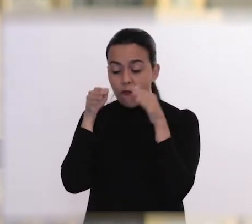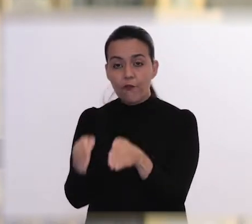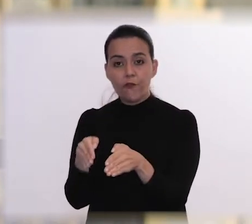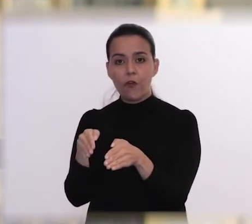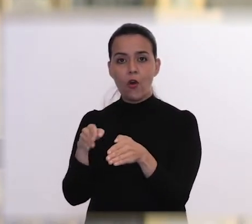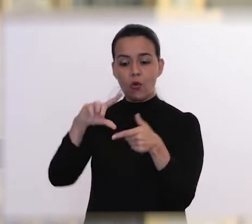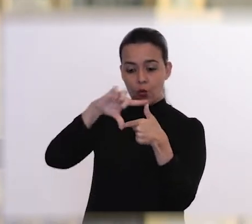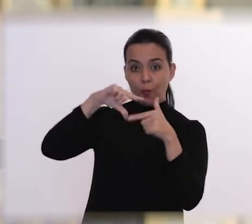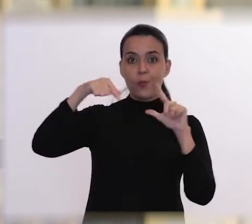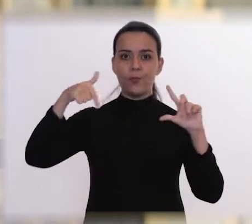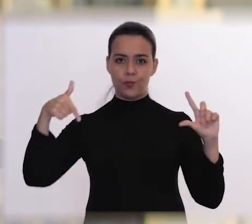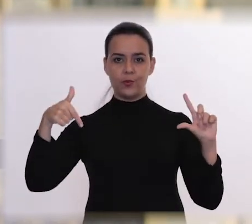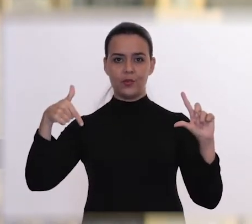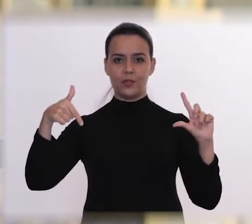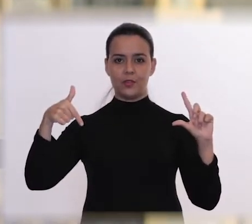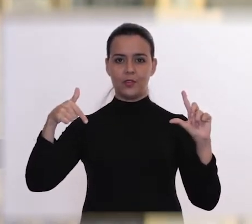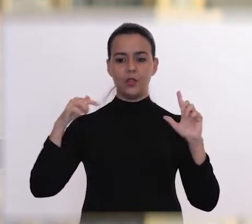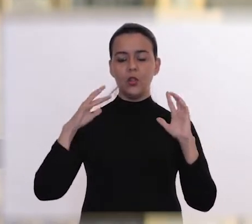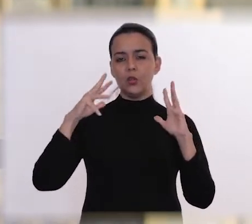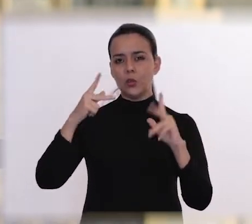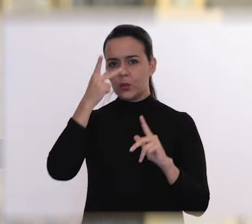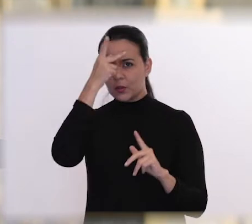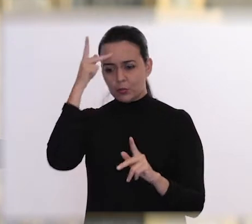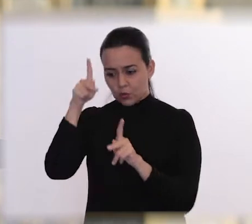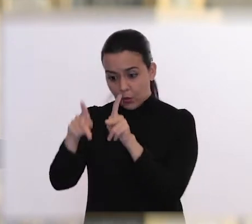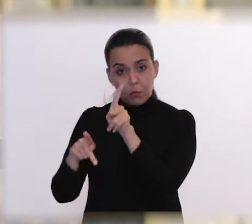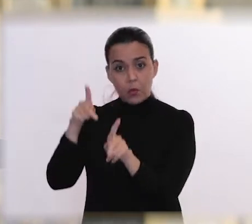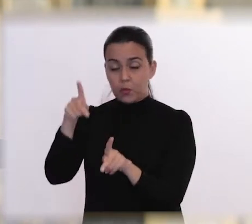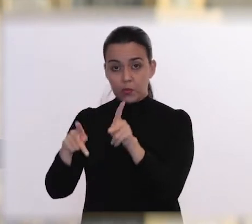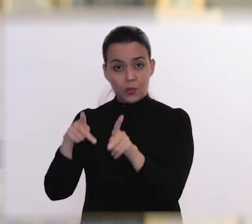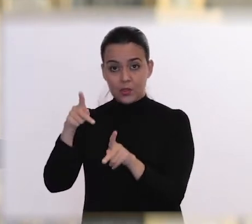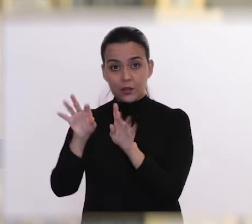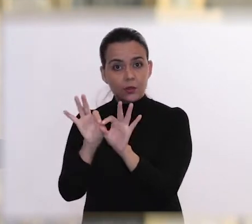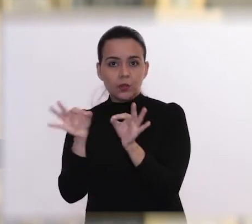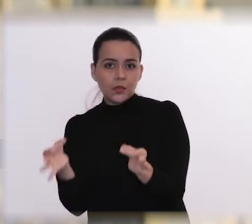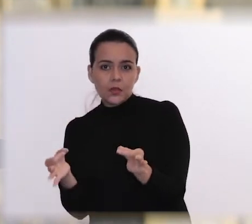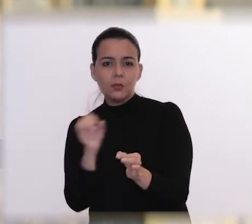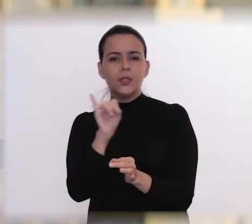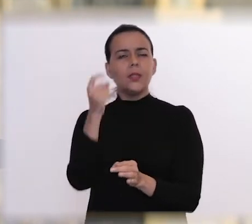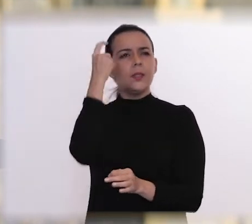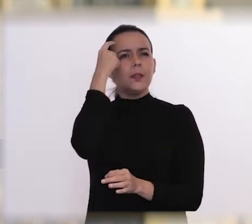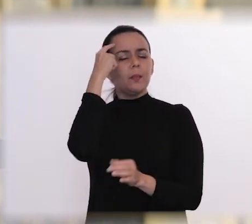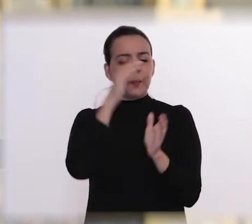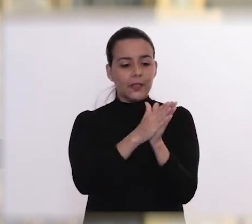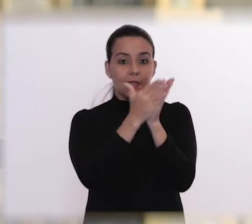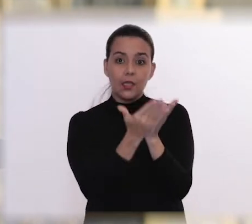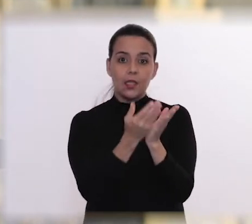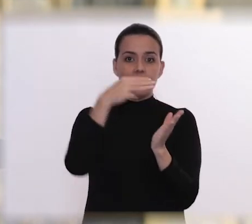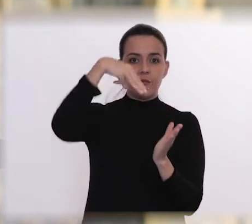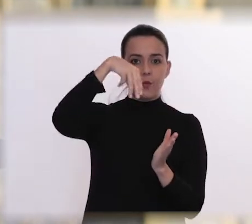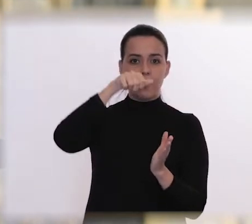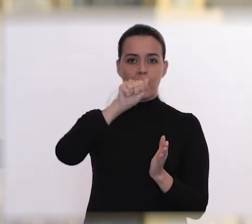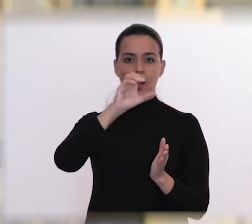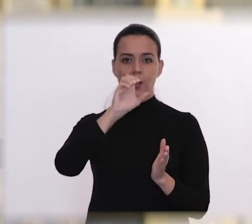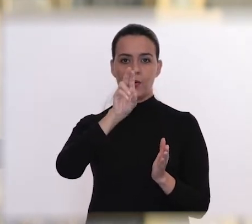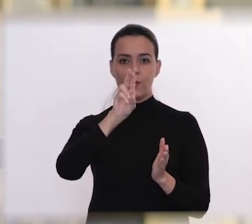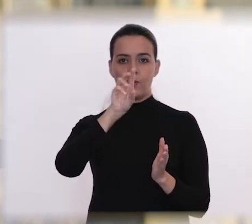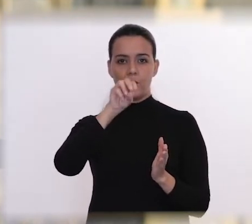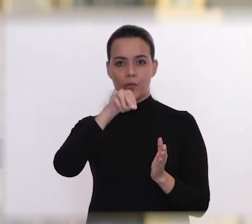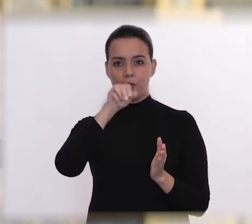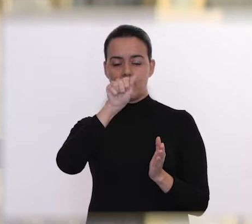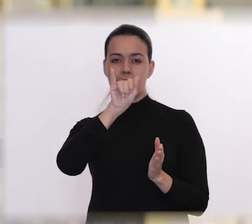a modernização do ponto de vista dos excluídos, não é? Se a gente pensa em Macunaíma, que é esse livro fundamental, publicado